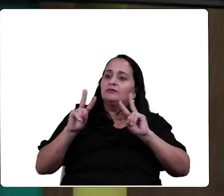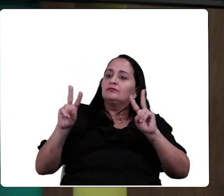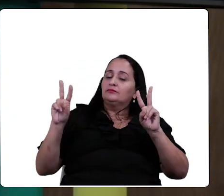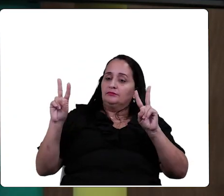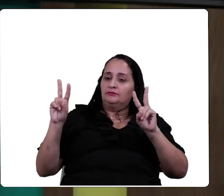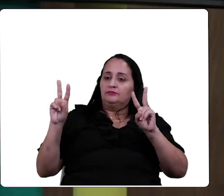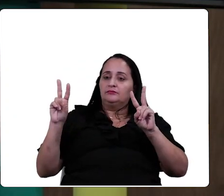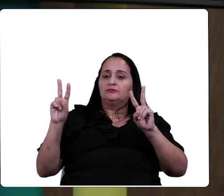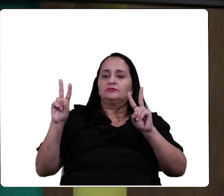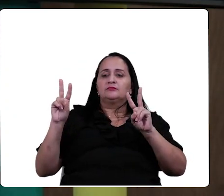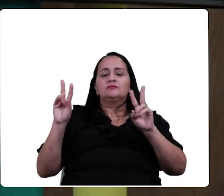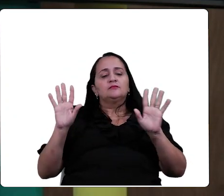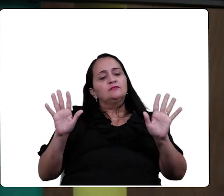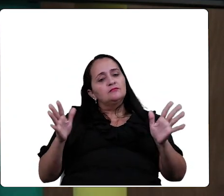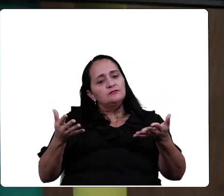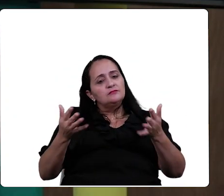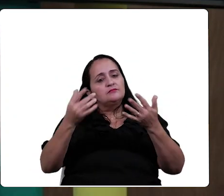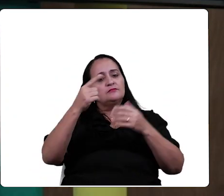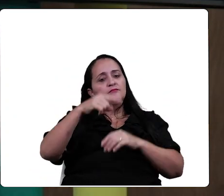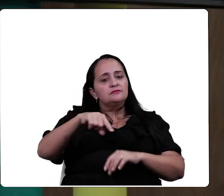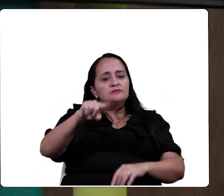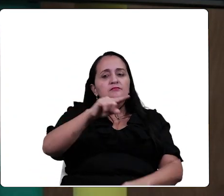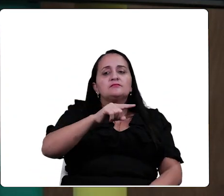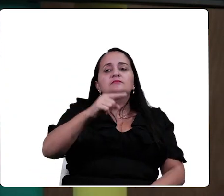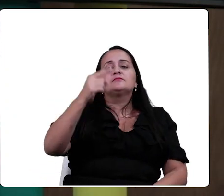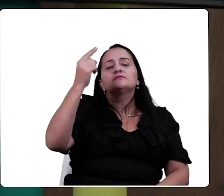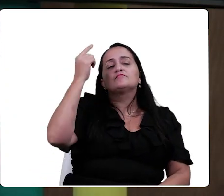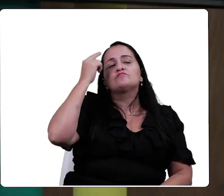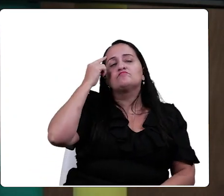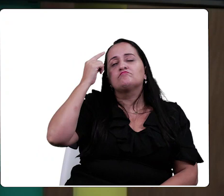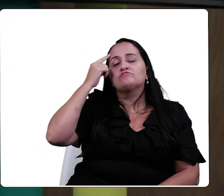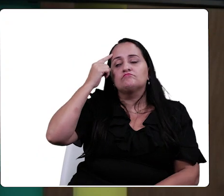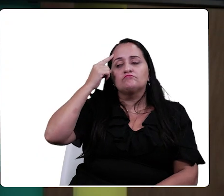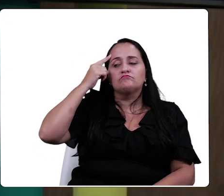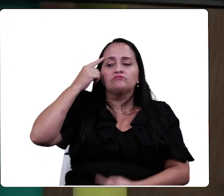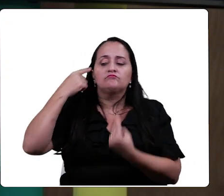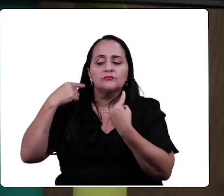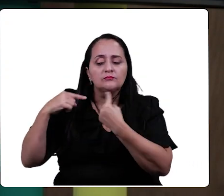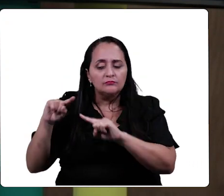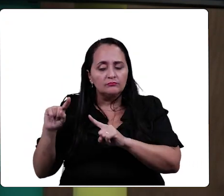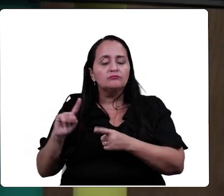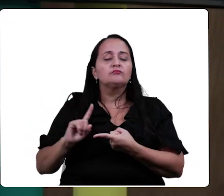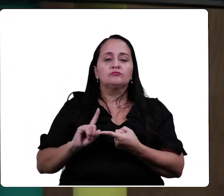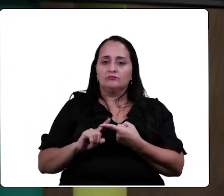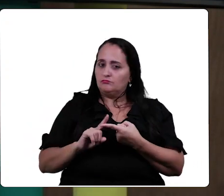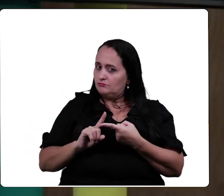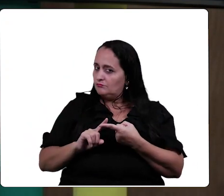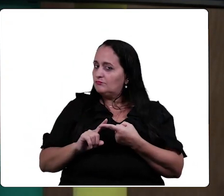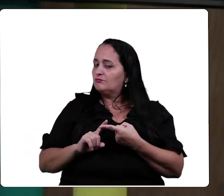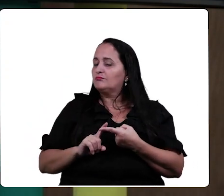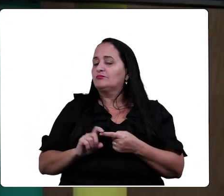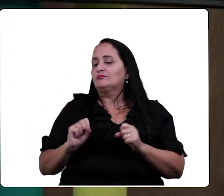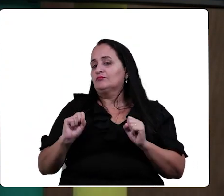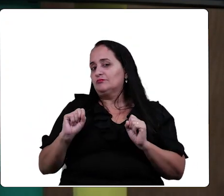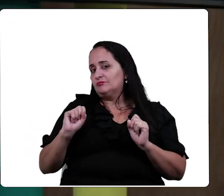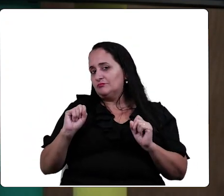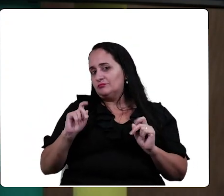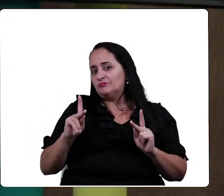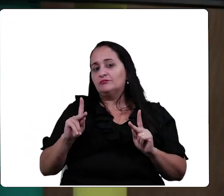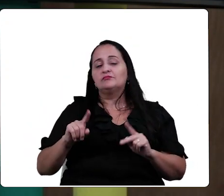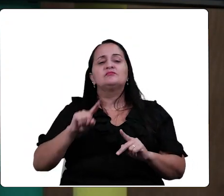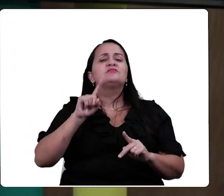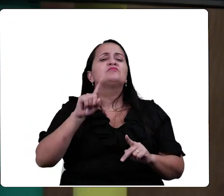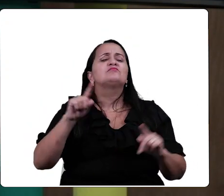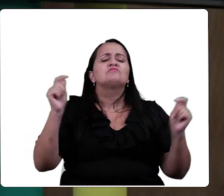mais além, para estimular o seu senso crítico, ok? Exatamente. Estimular a